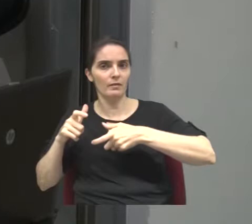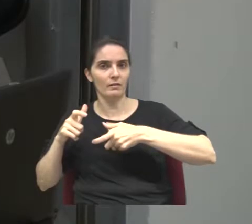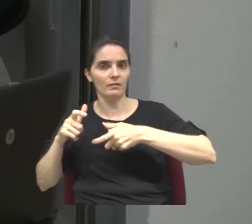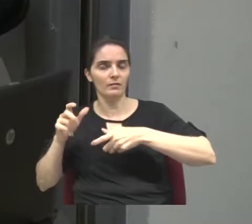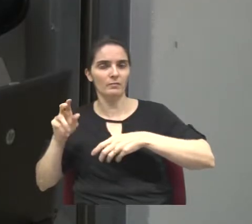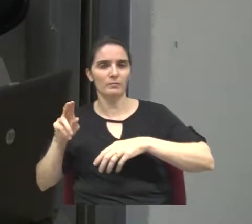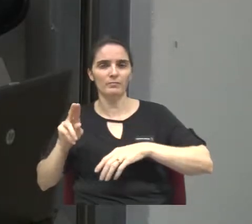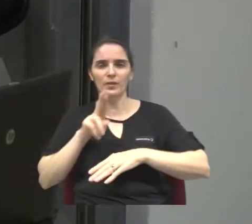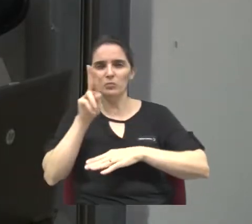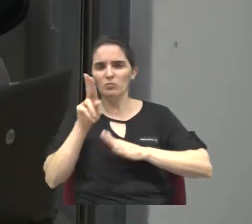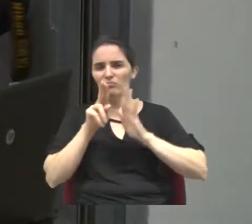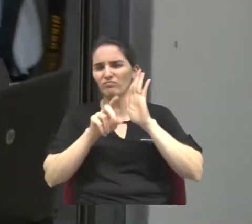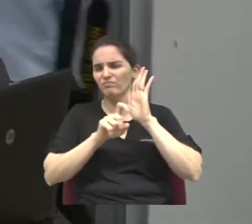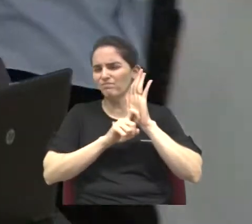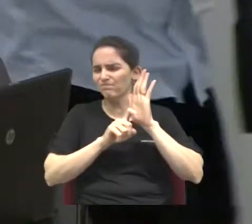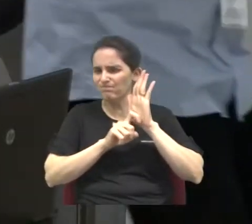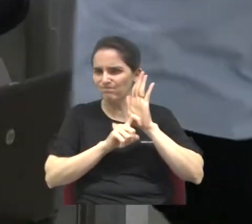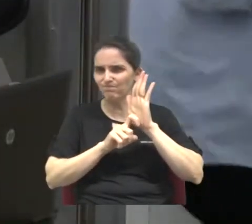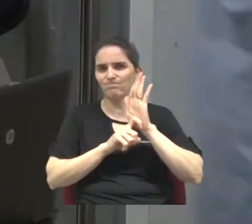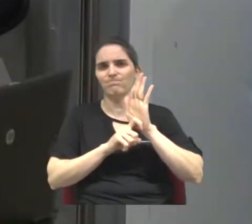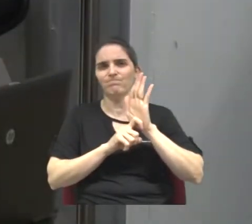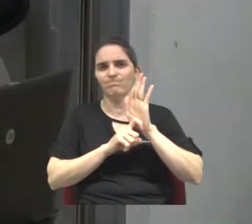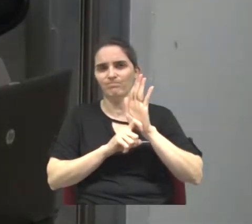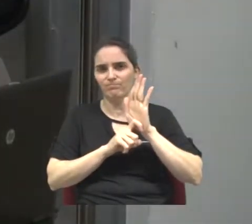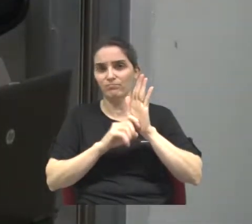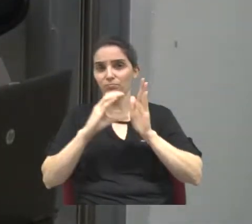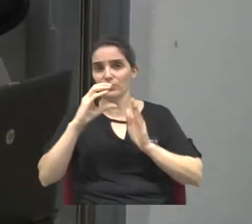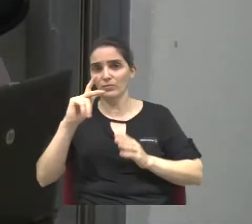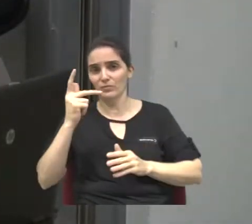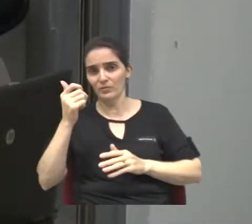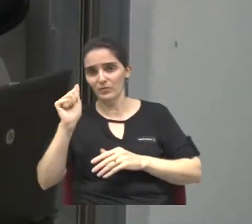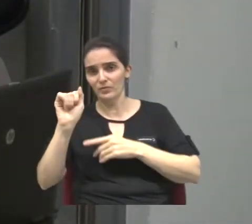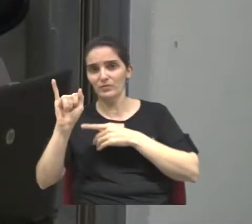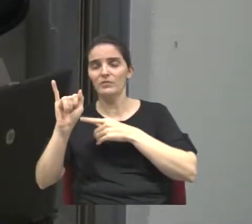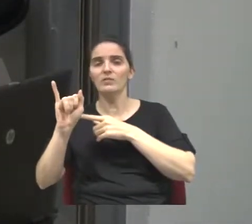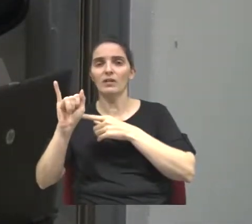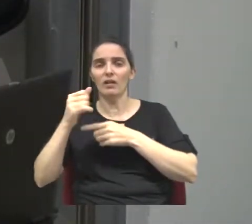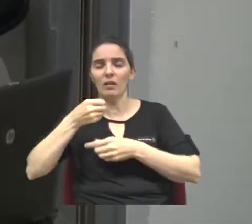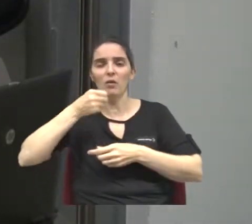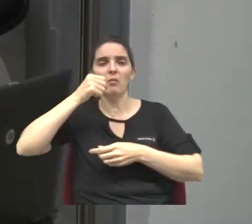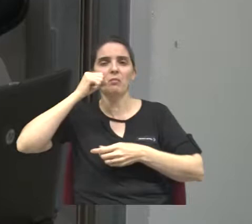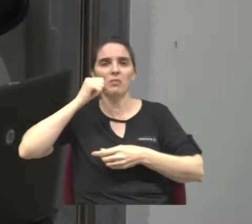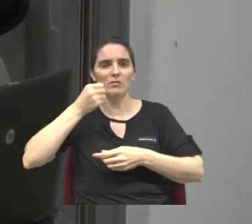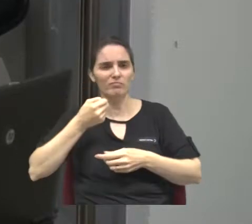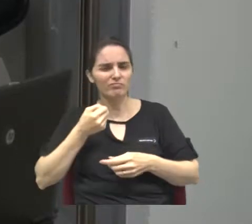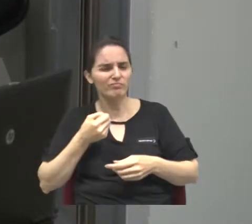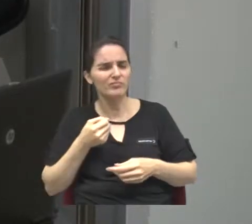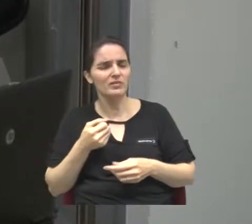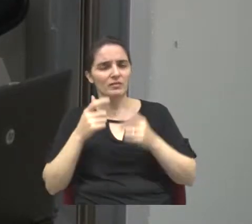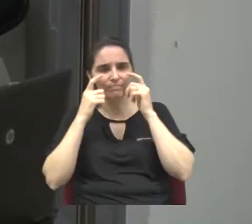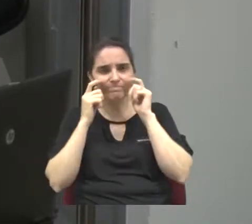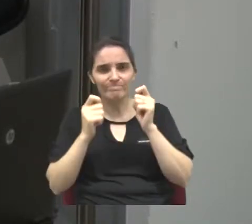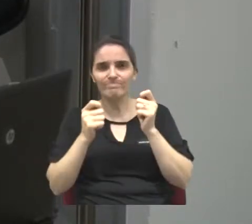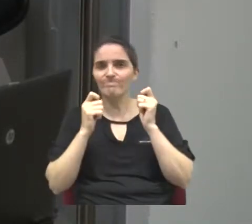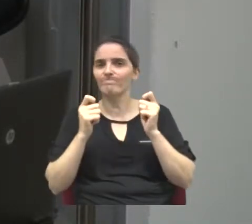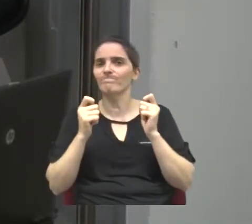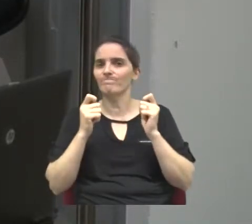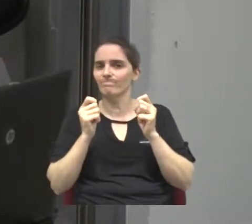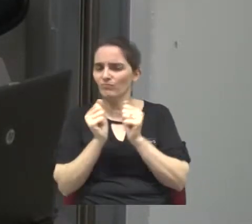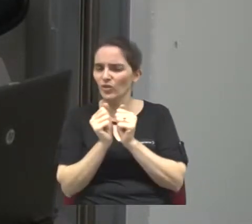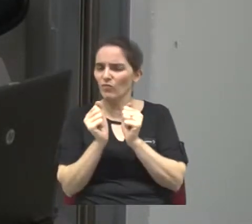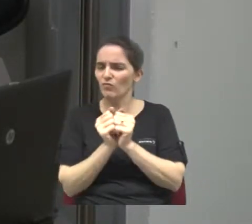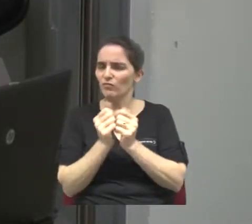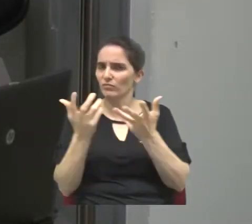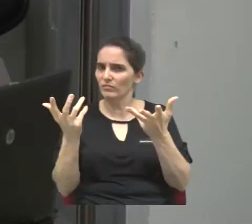seguranças e tudo mais, o CHAI, vamos dizer assim, a bebida, ela está chamando atenção e ela está no meio. Então, eu já acredito ter